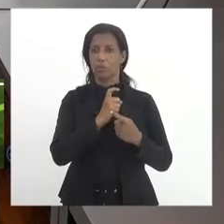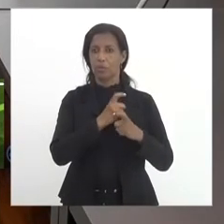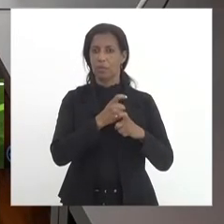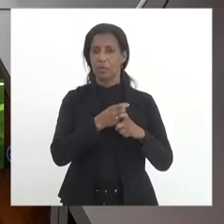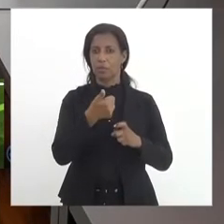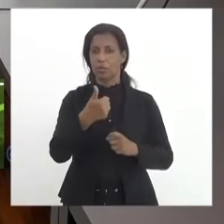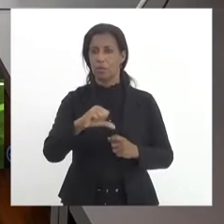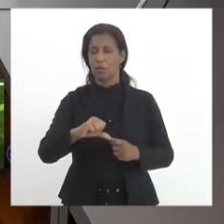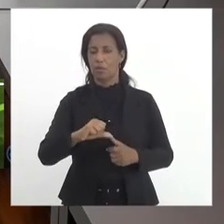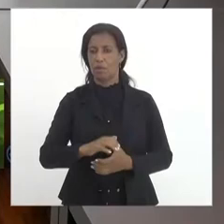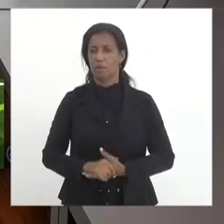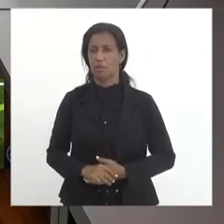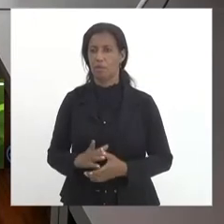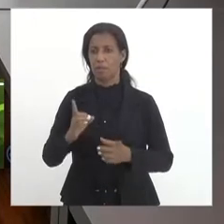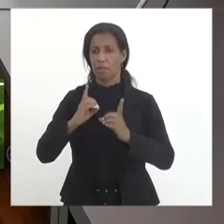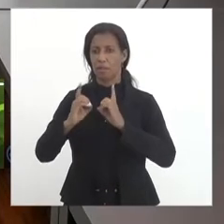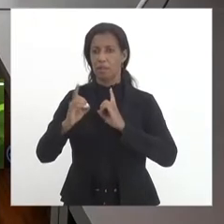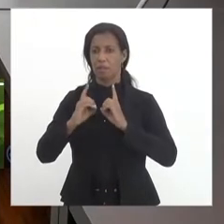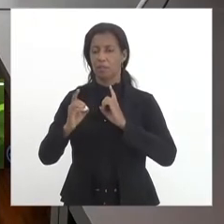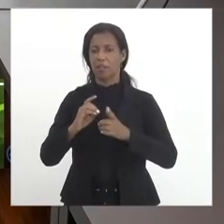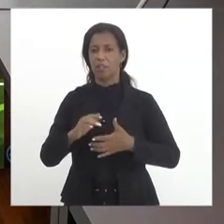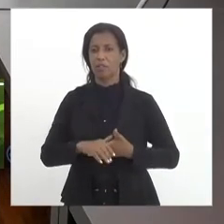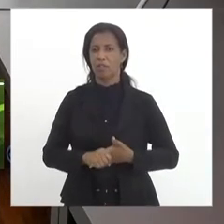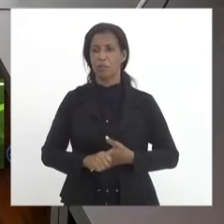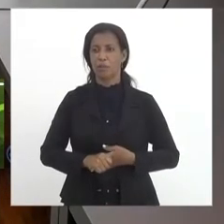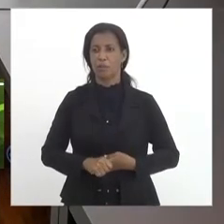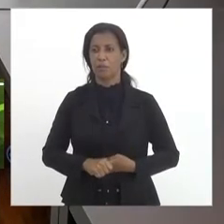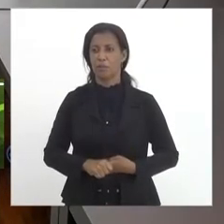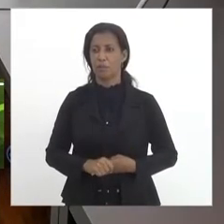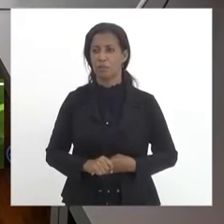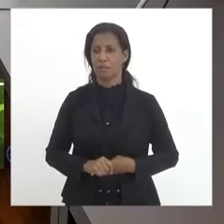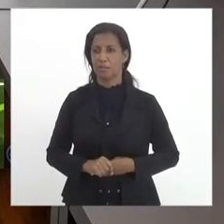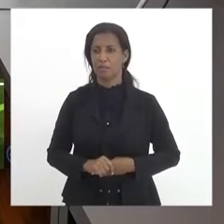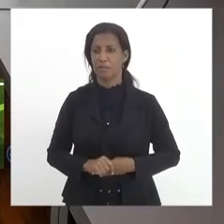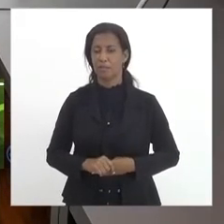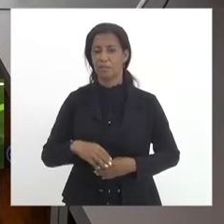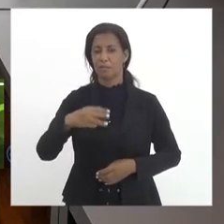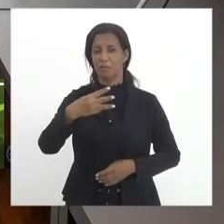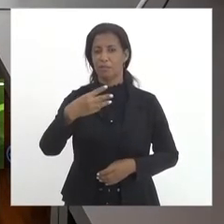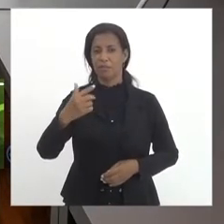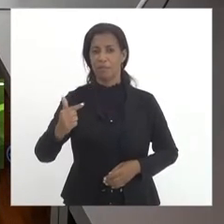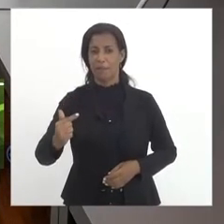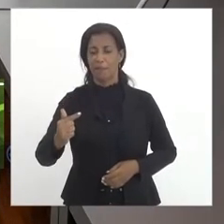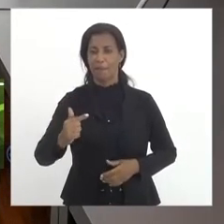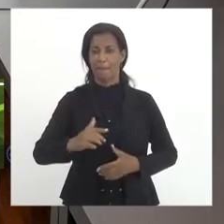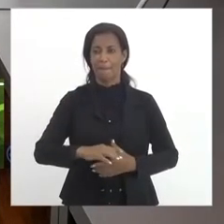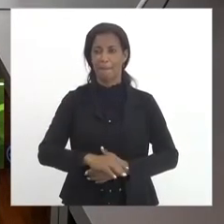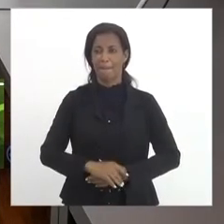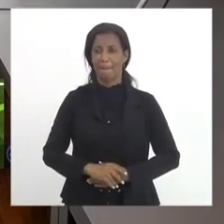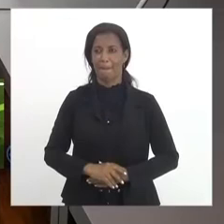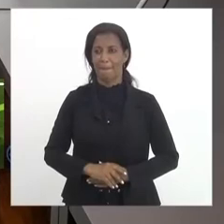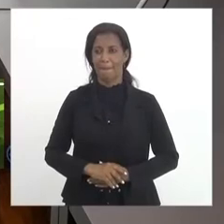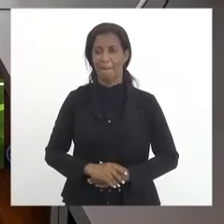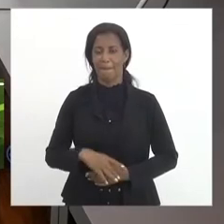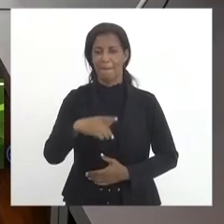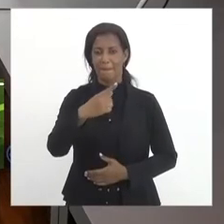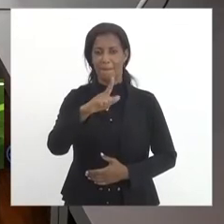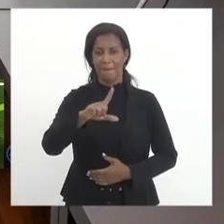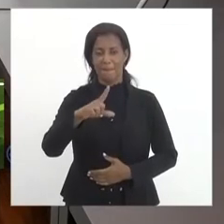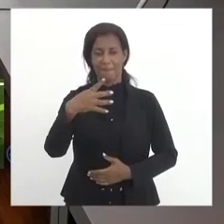está certo. Ok, então em discussão e votação, 36, aprovado. 37. Projeto de